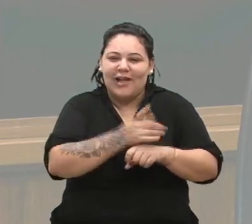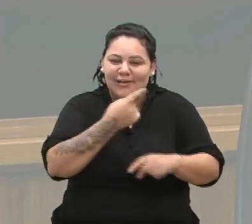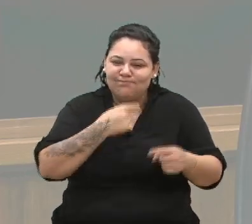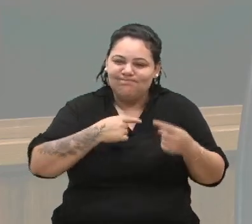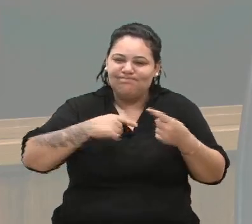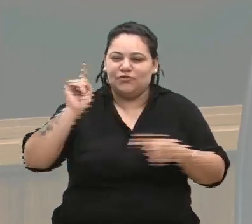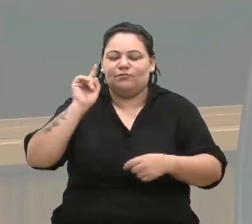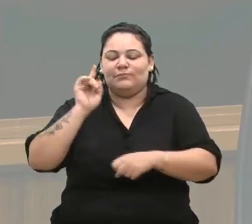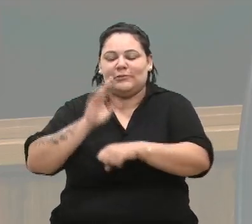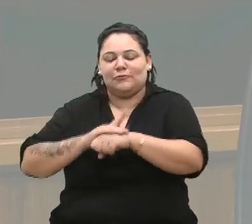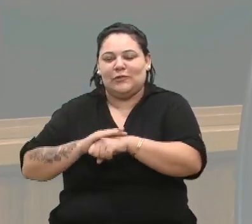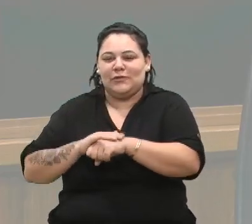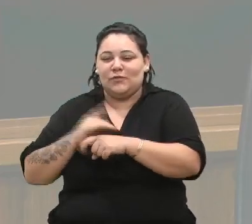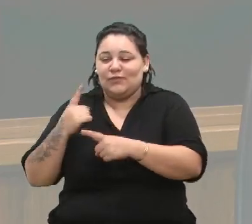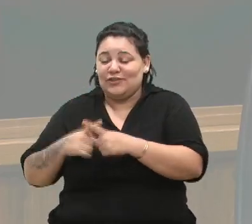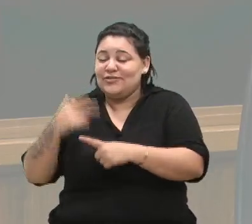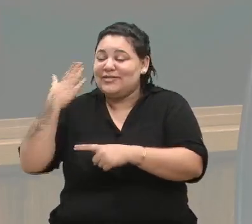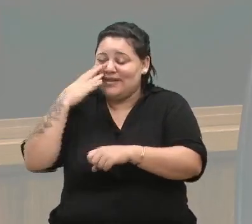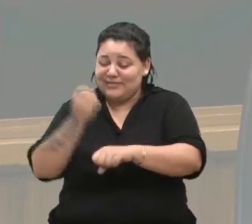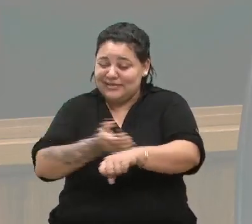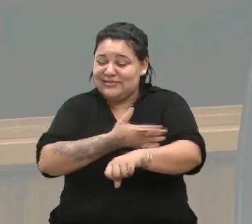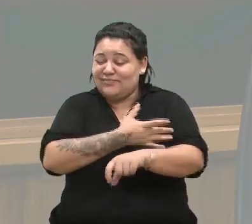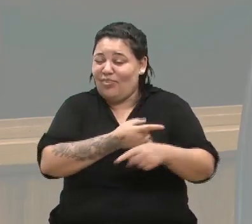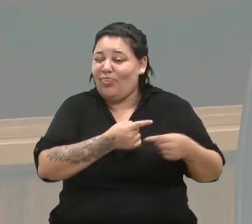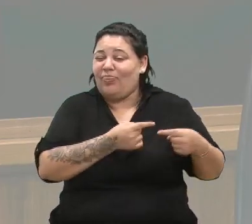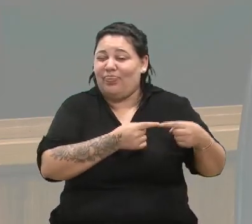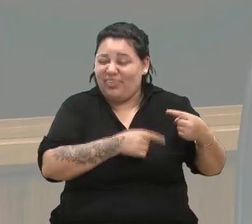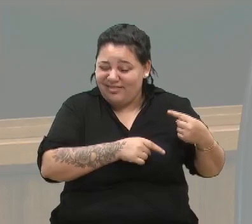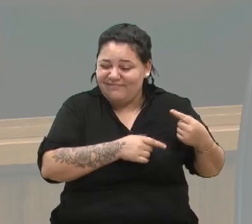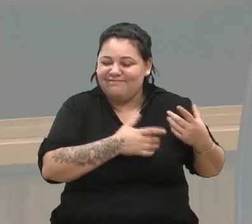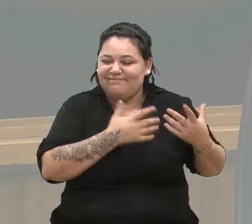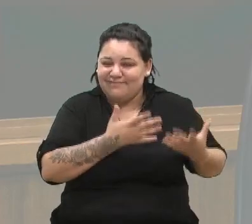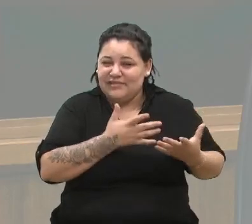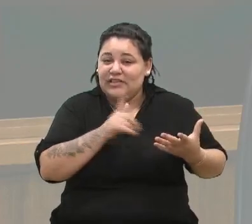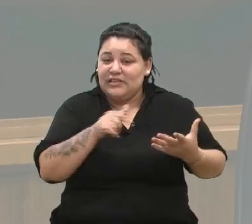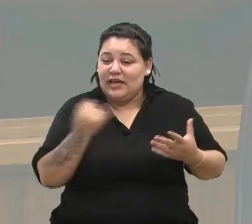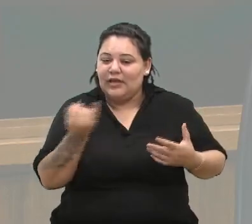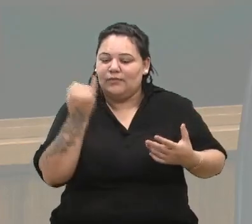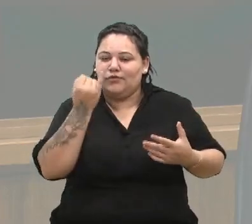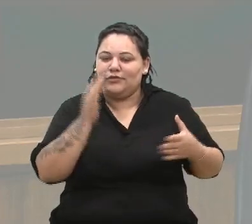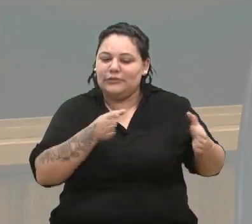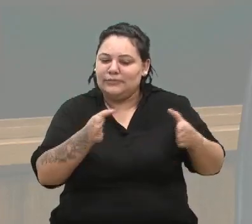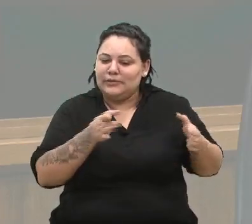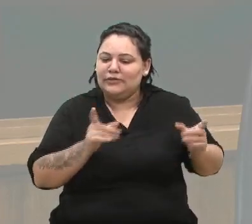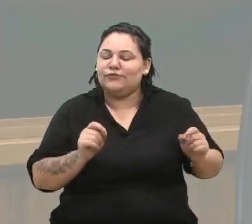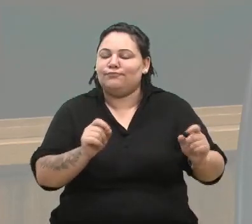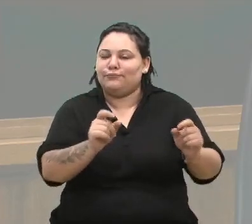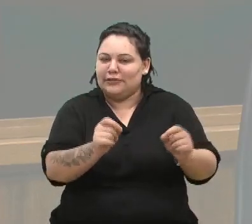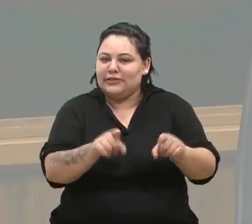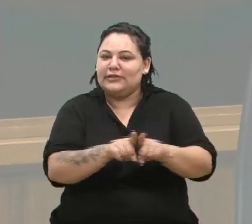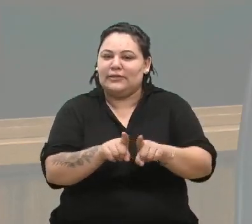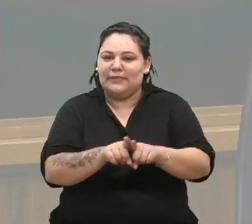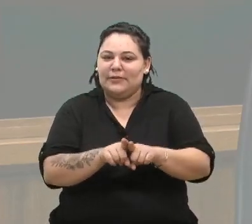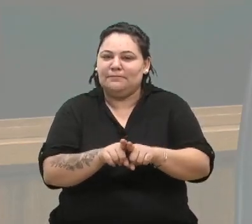que o emocional também é importante nessa fase da vida das pessoas que estão enfrentando uma